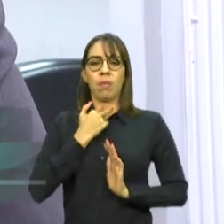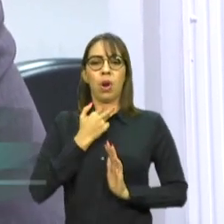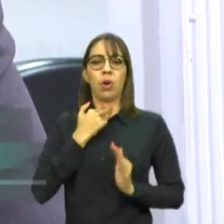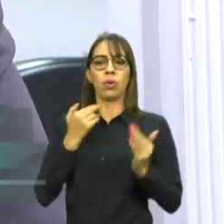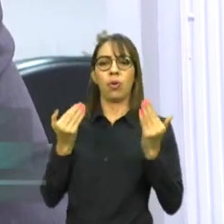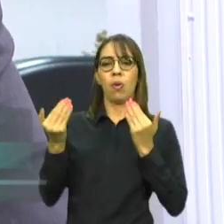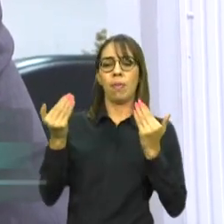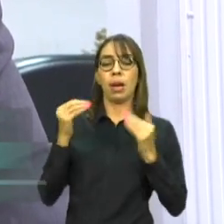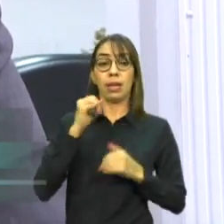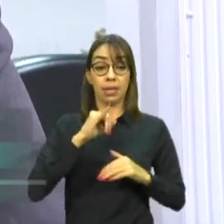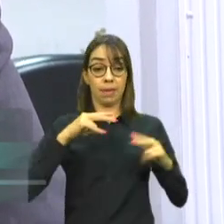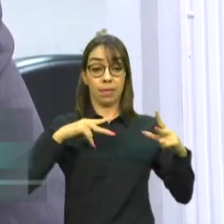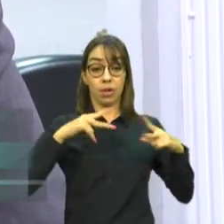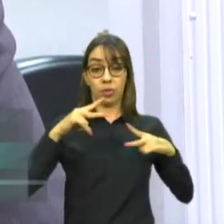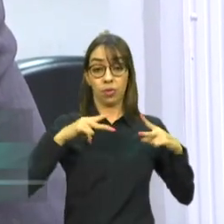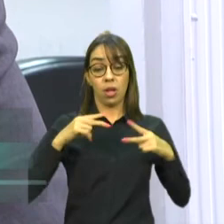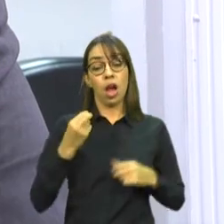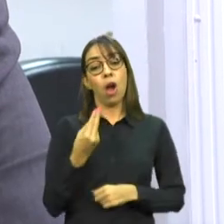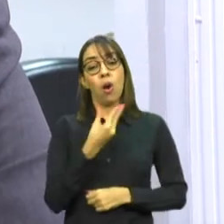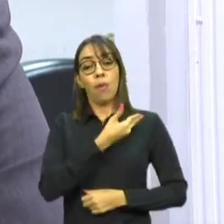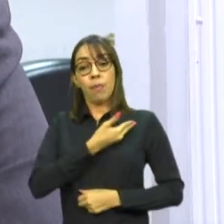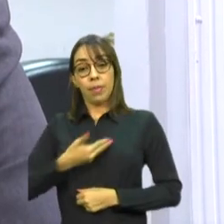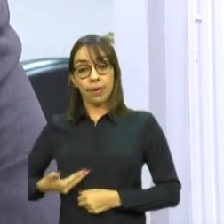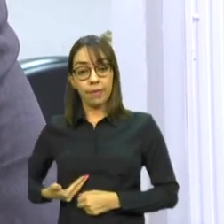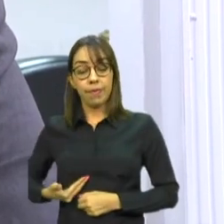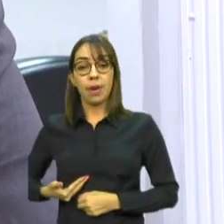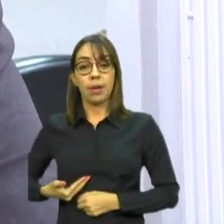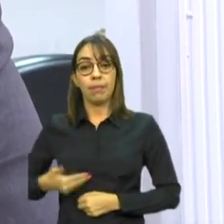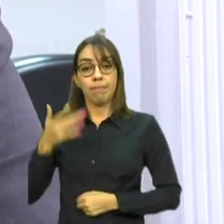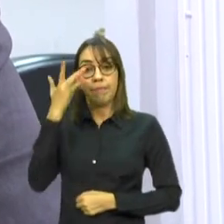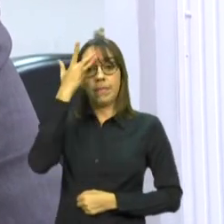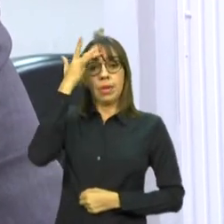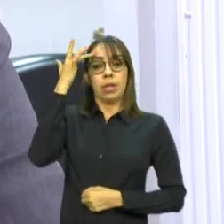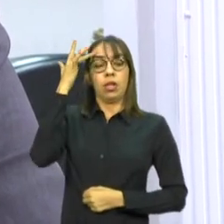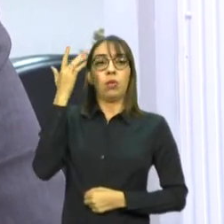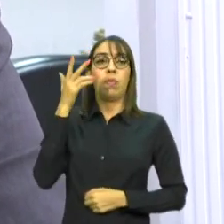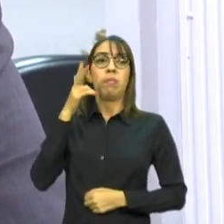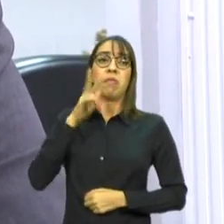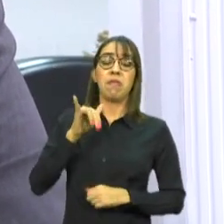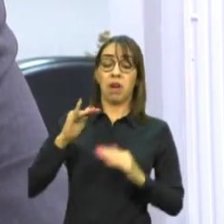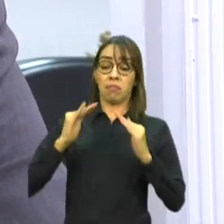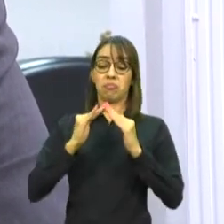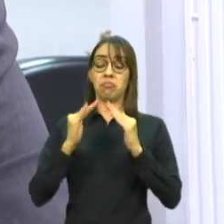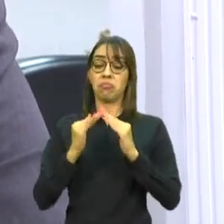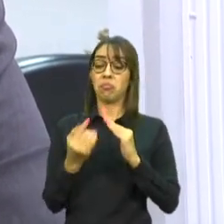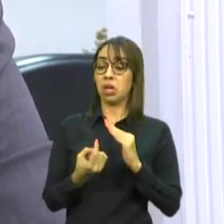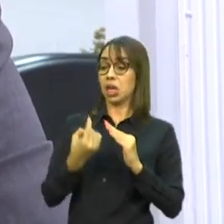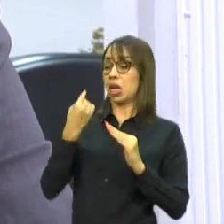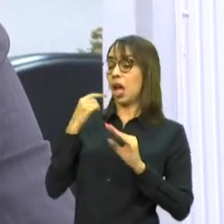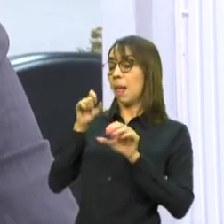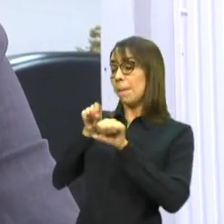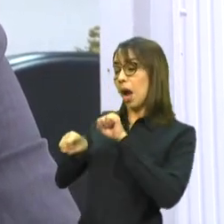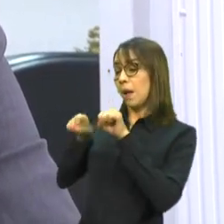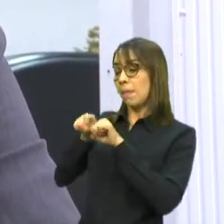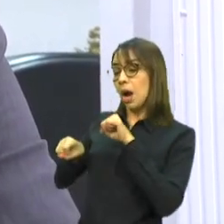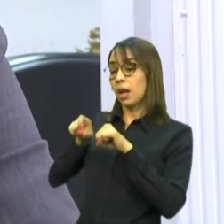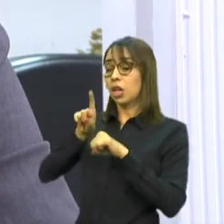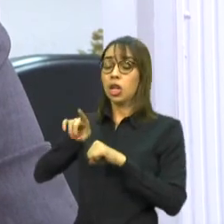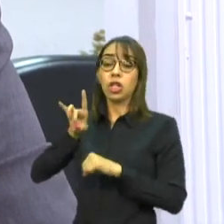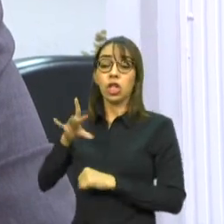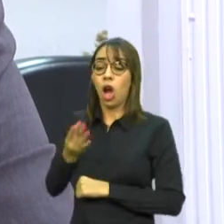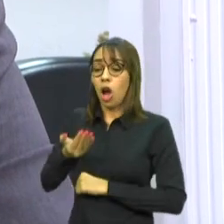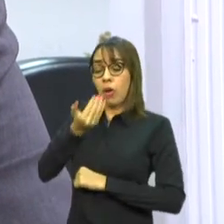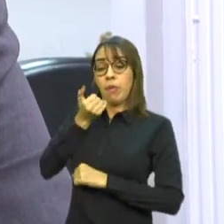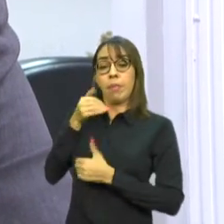privado, com quem faz um abate de um animal no quintal da sua casa para subsistência. Essa pessoa deve